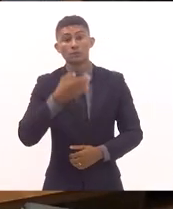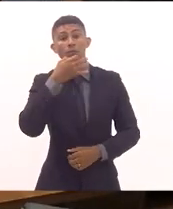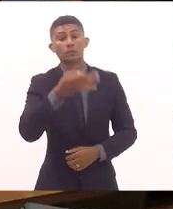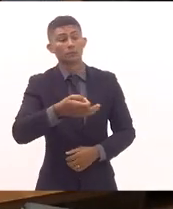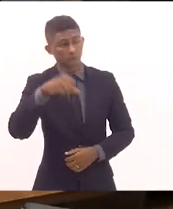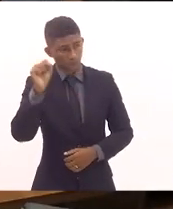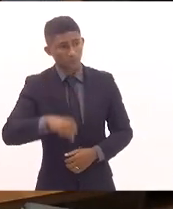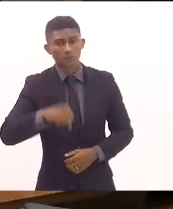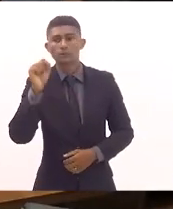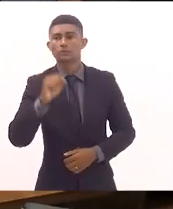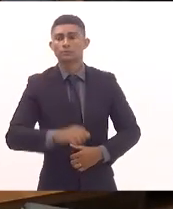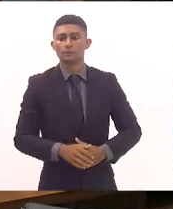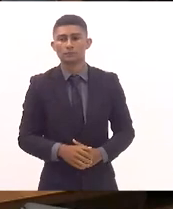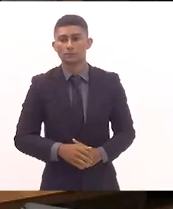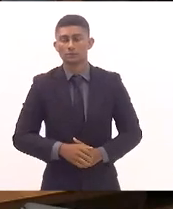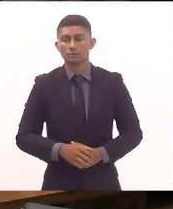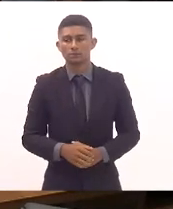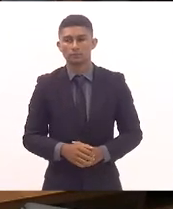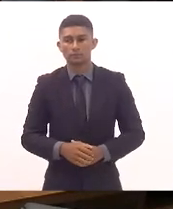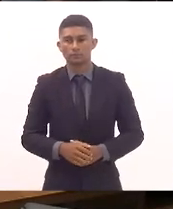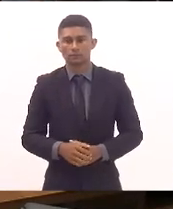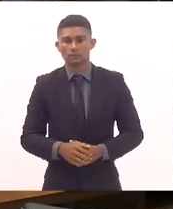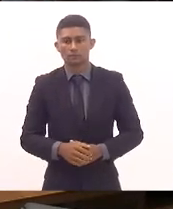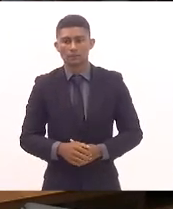Parecer favorável, senhor presidente.